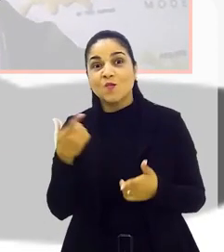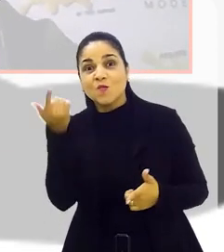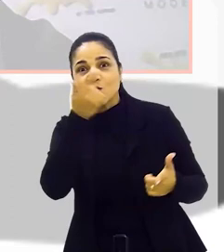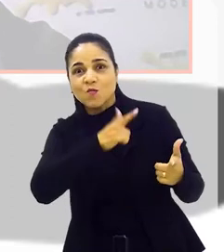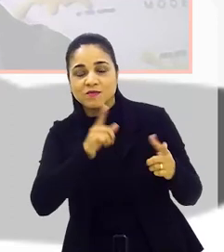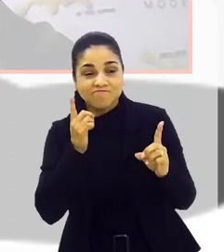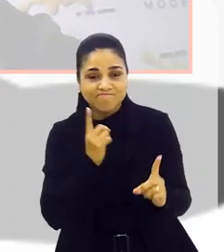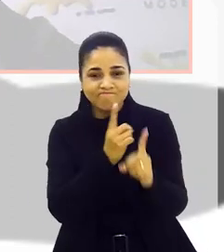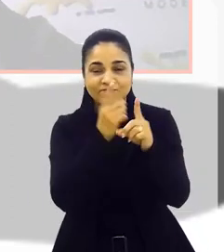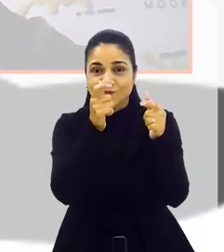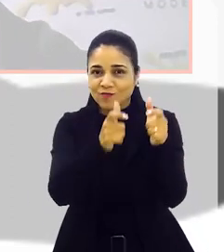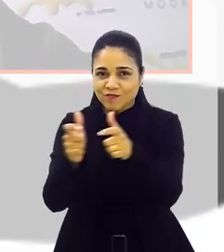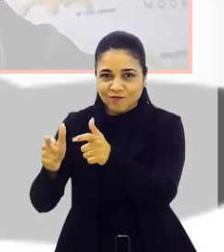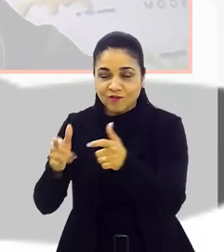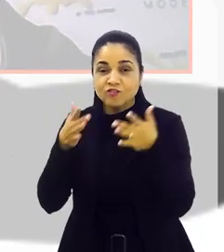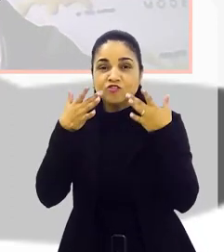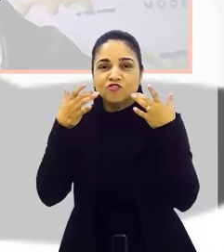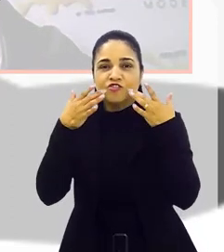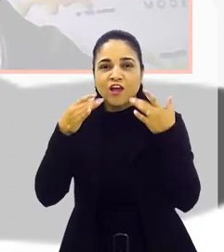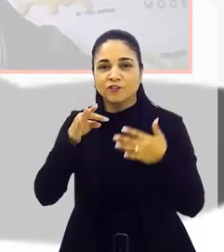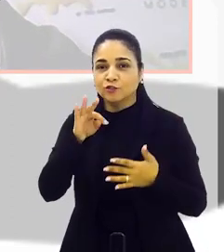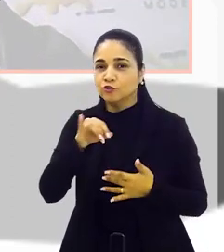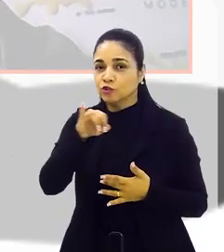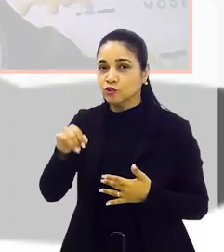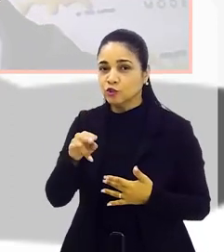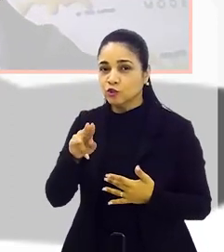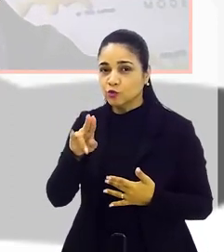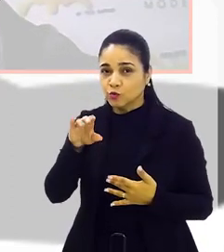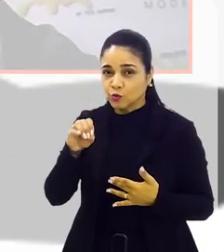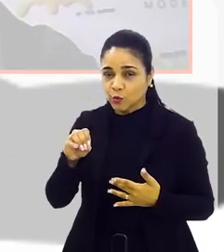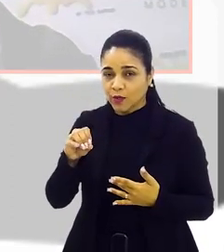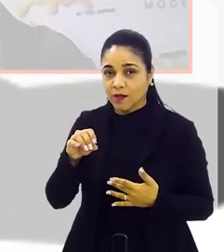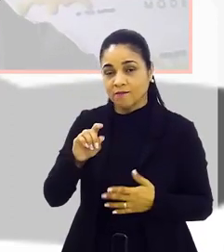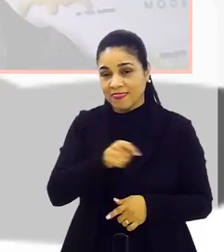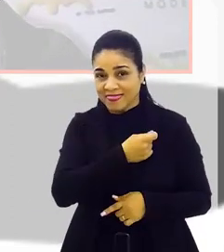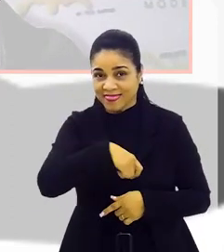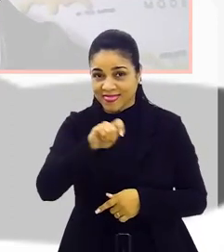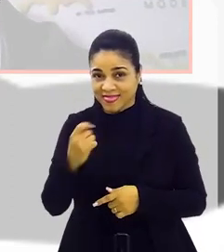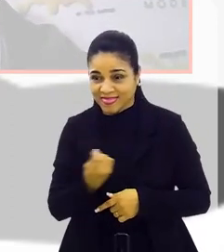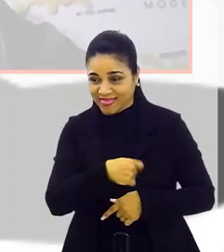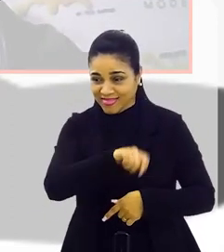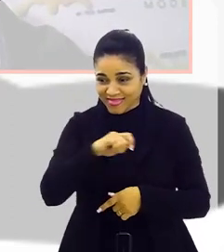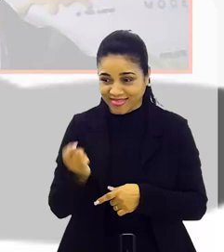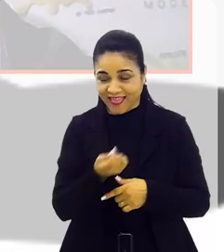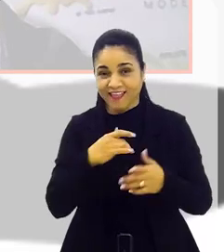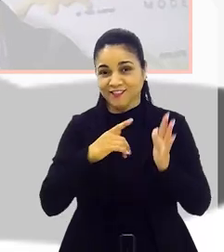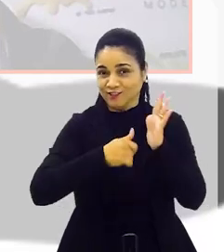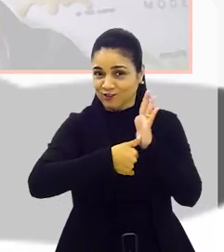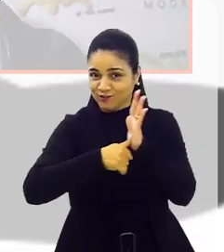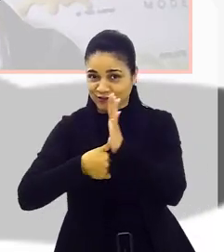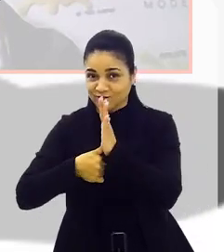para conseguir pauta, consegui no Teatro Henriqueta Brieba, no Tijuca Tênis Clube. Ficamos esses 2 fins de semana lá,